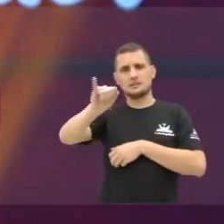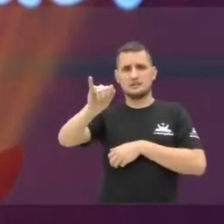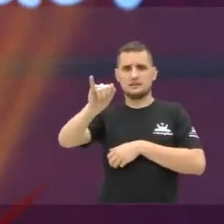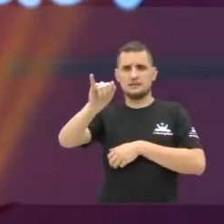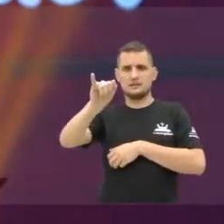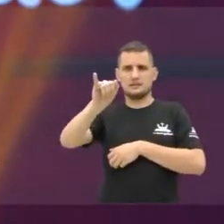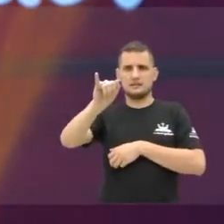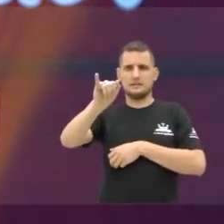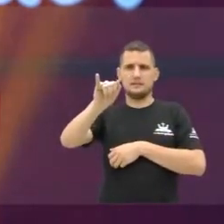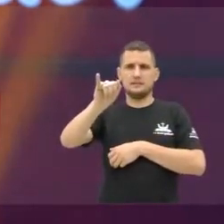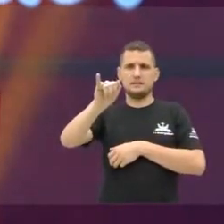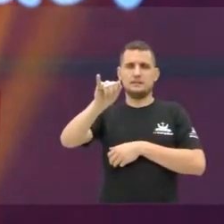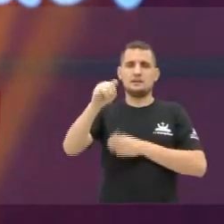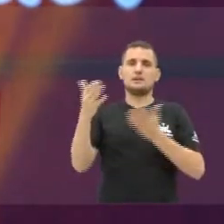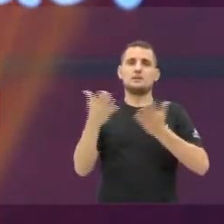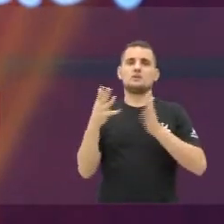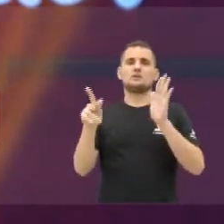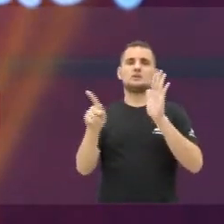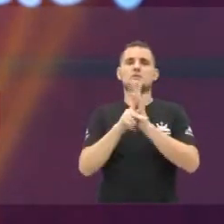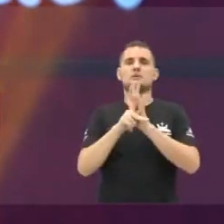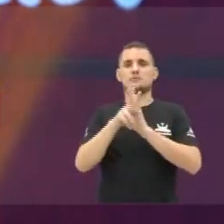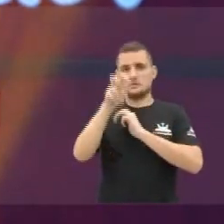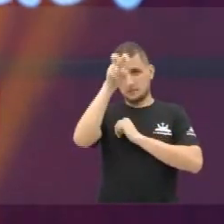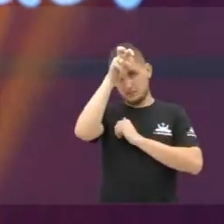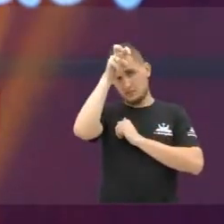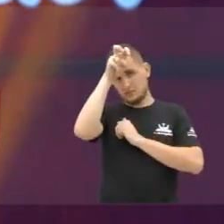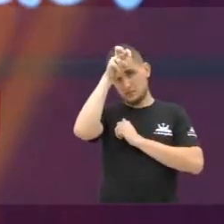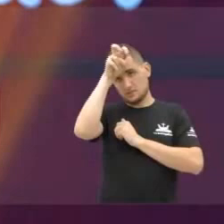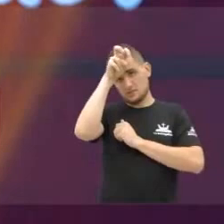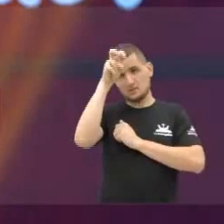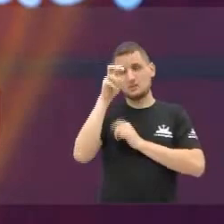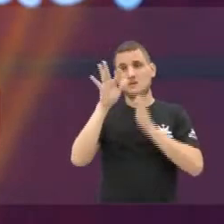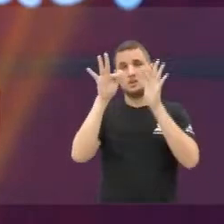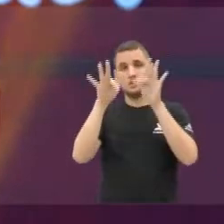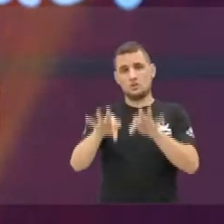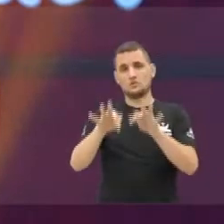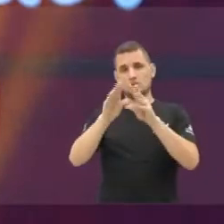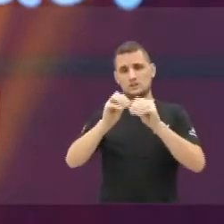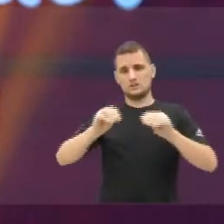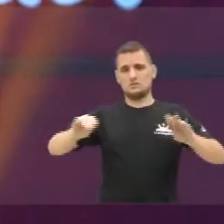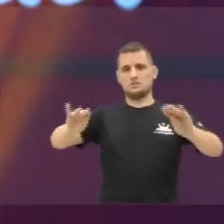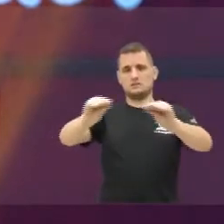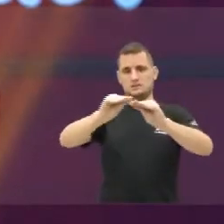mesmo monte Sinai, que hoje pertence ao Egito, que fica no final do deserto.